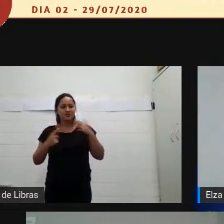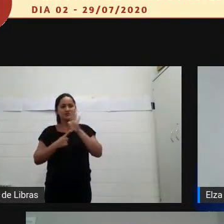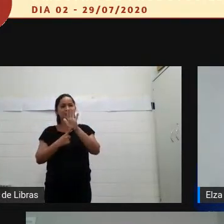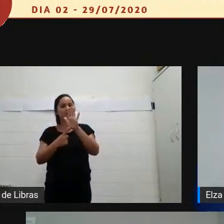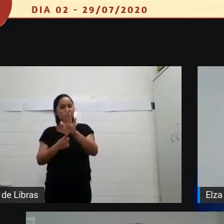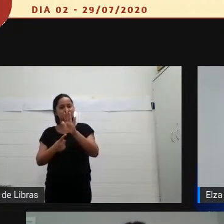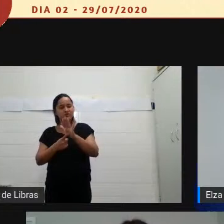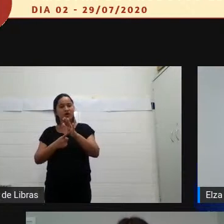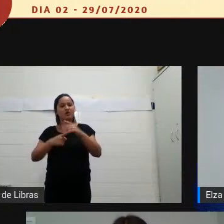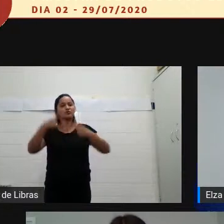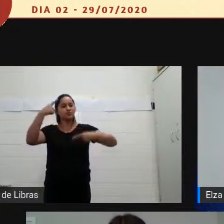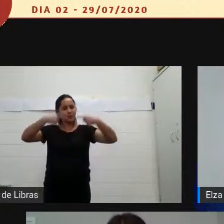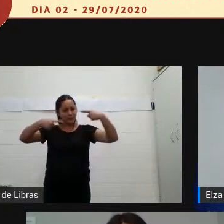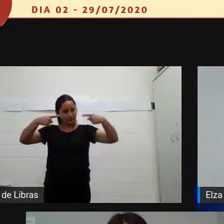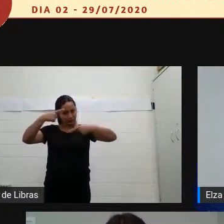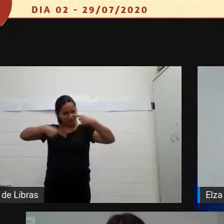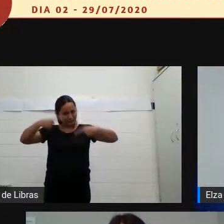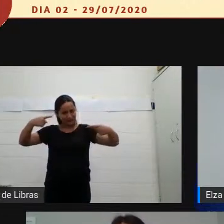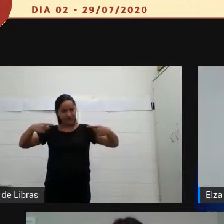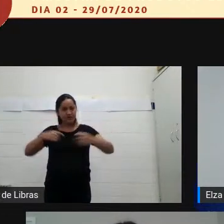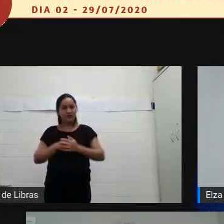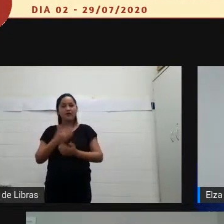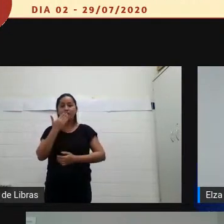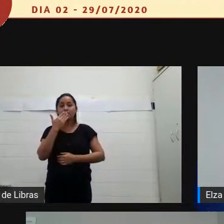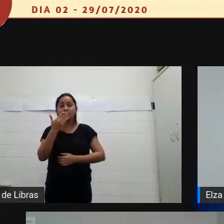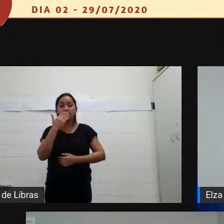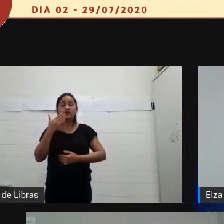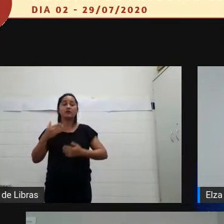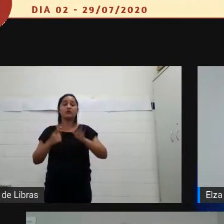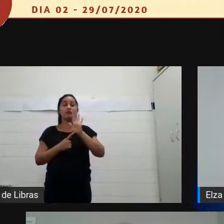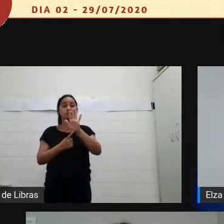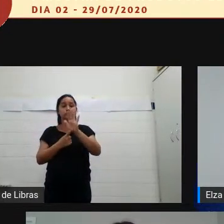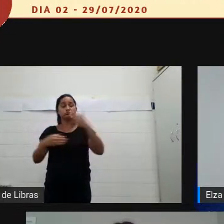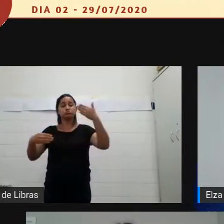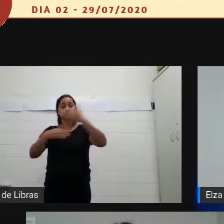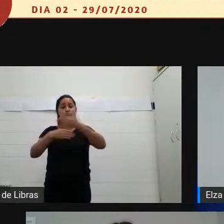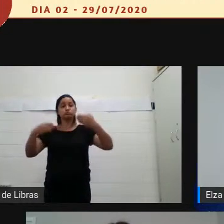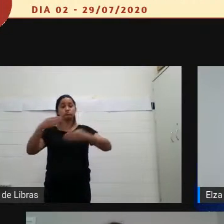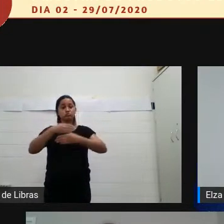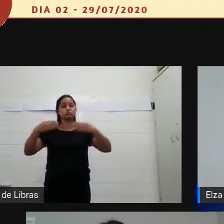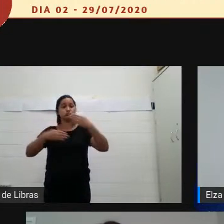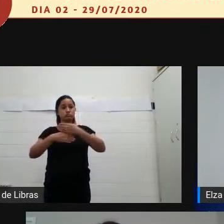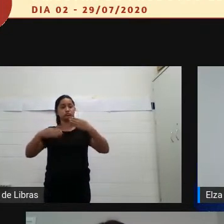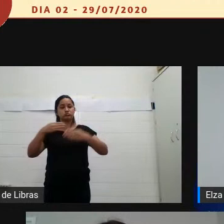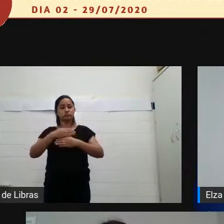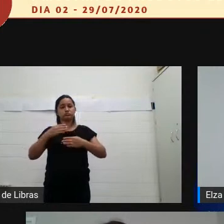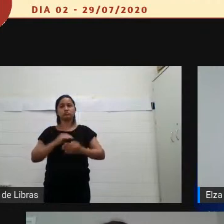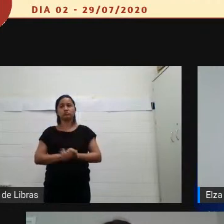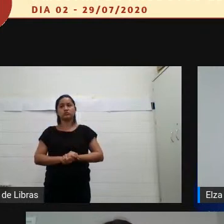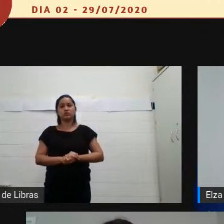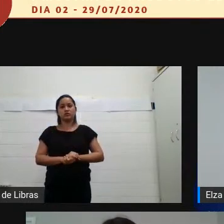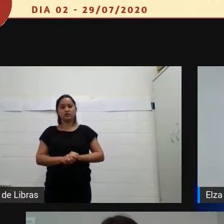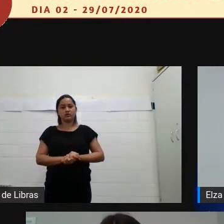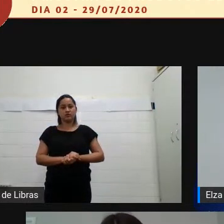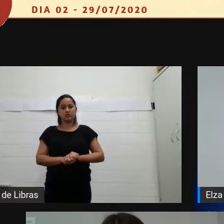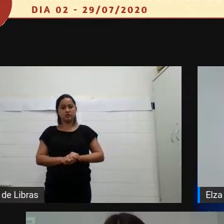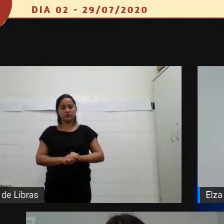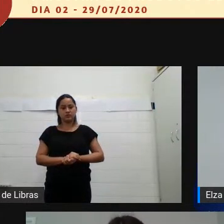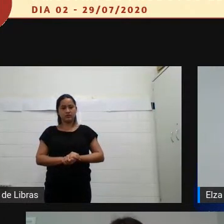trabalho. Eu vou pedir para que coloquem os slides, por favor, e já pule para o segundo slide, se